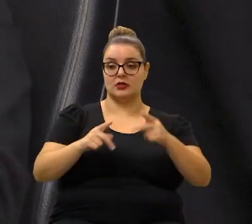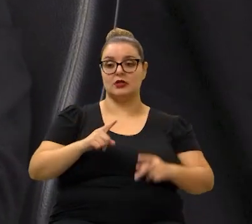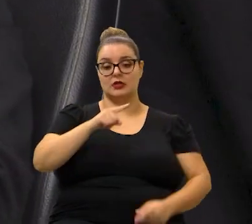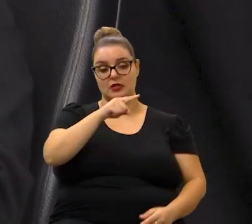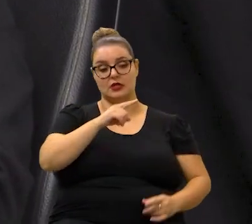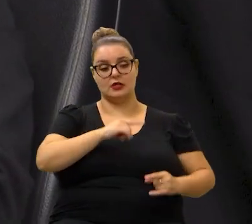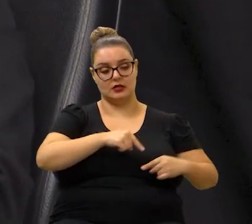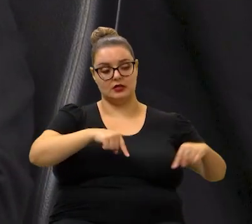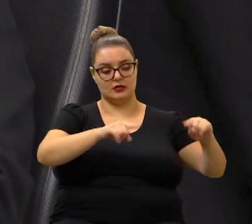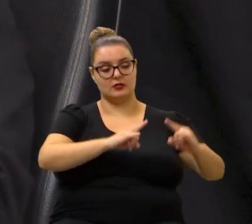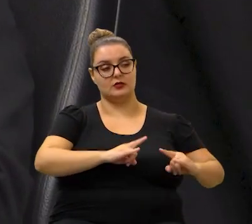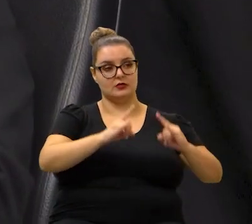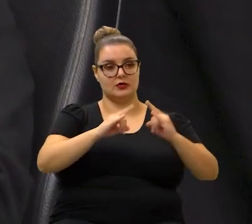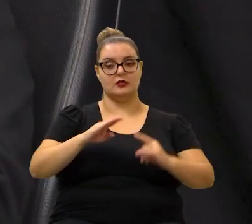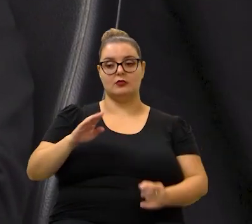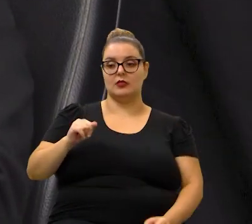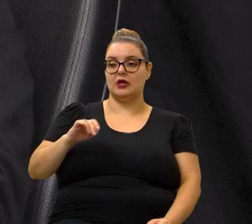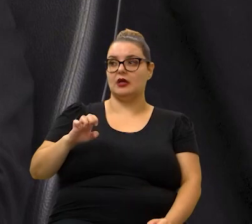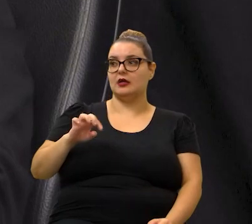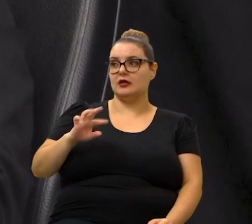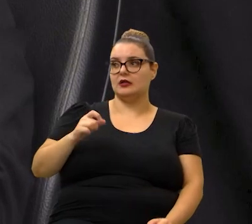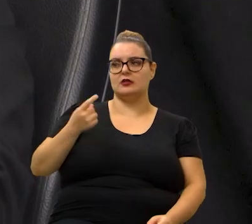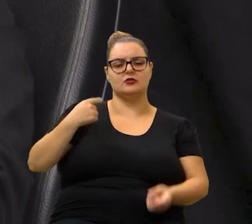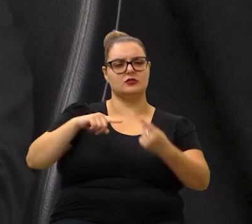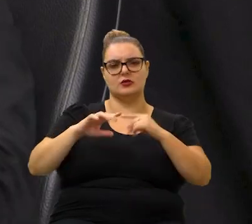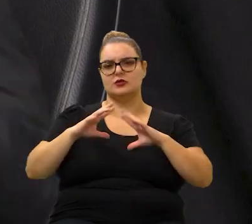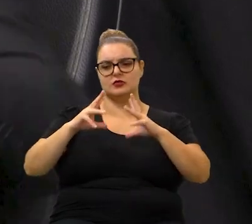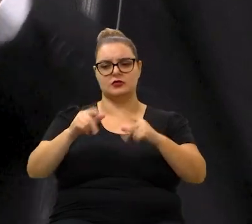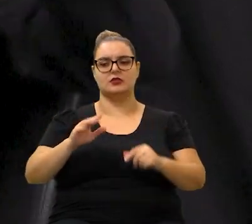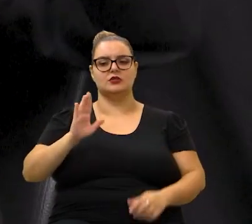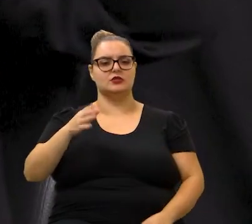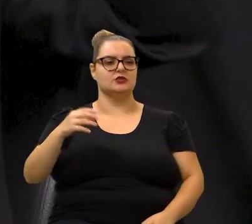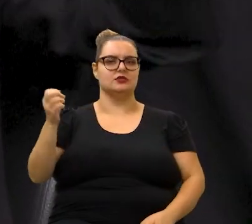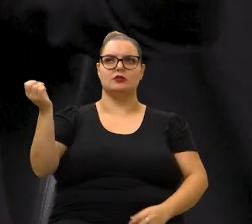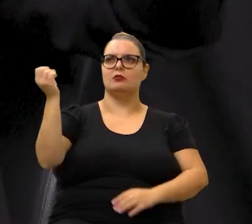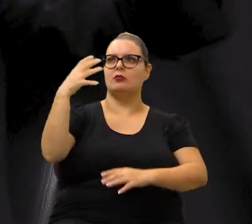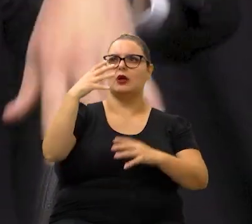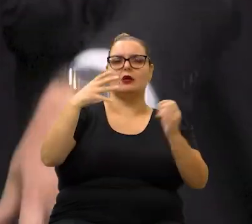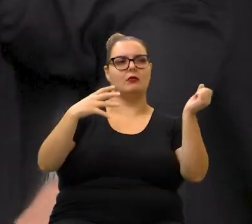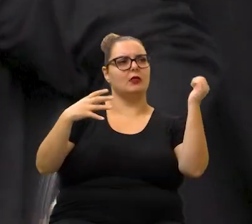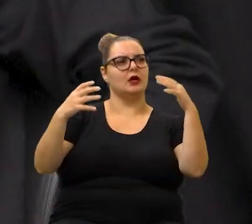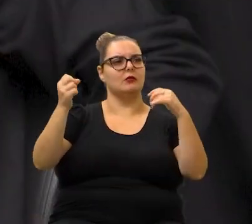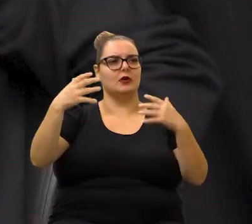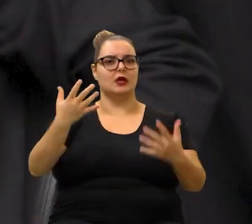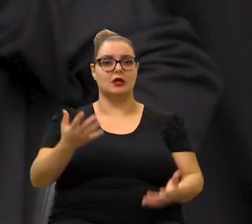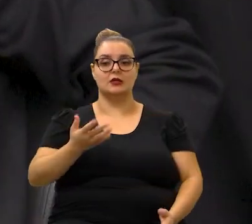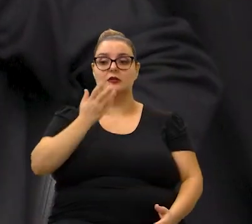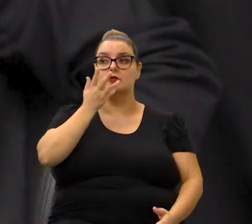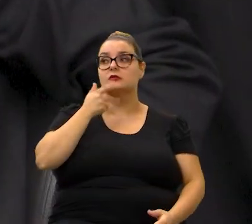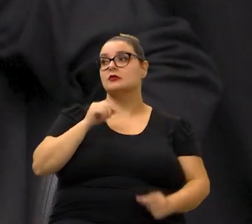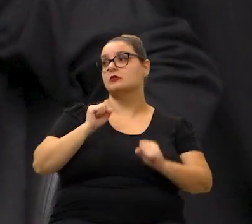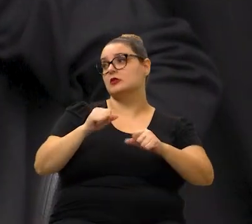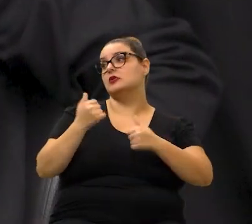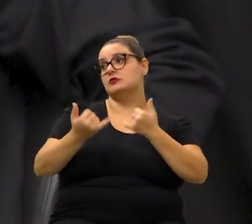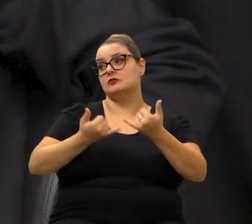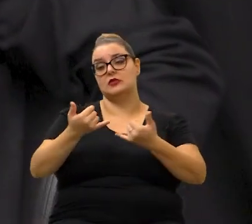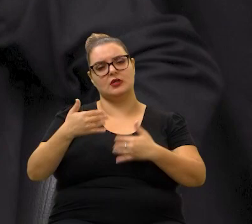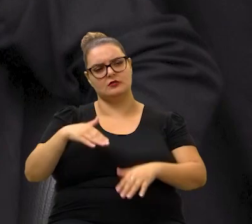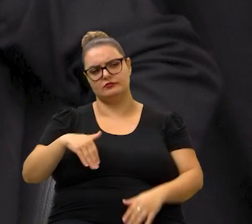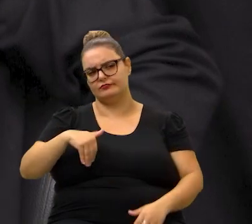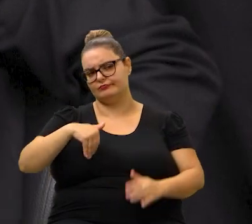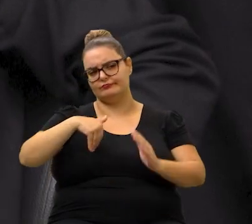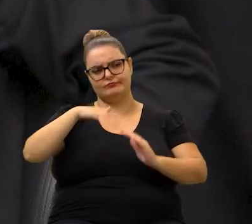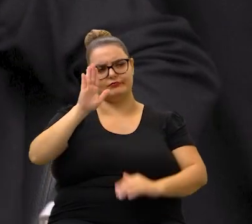prédios do Vila bait um sucesso total ela já vem toda iluminada Então as crianças podem brincar ali